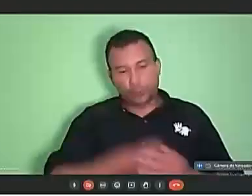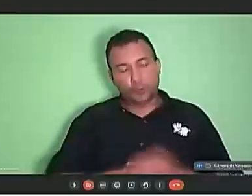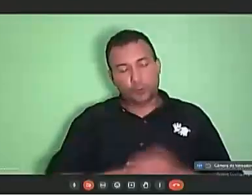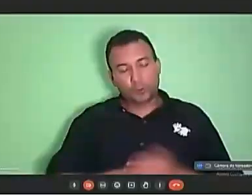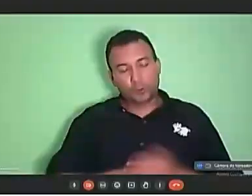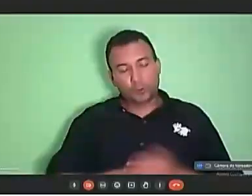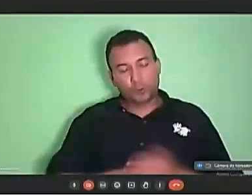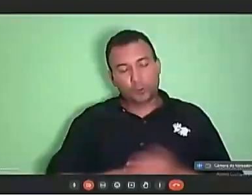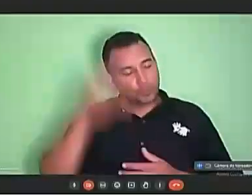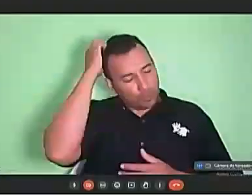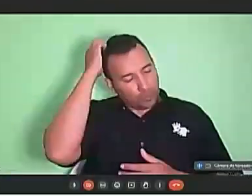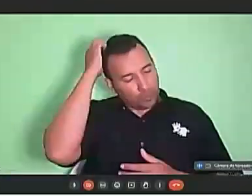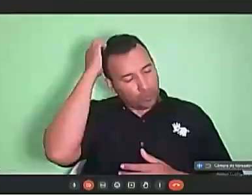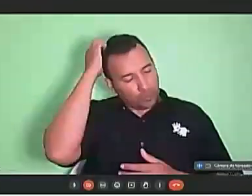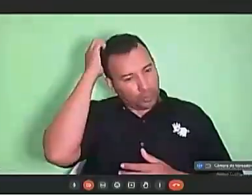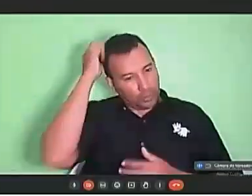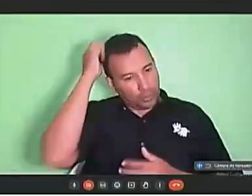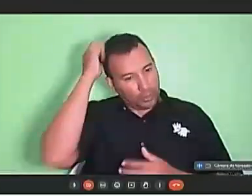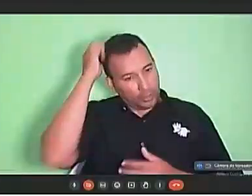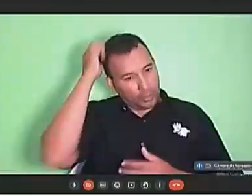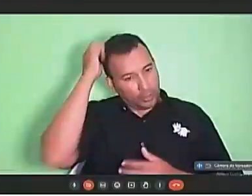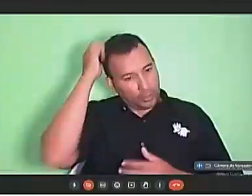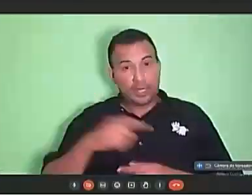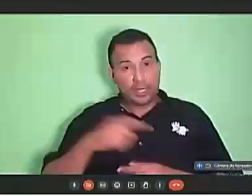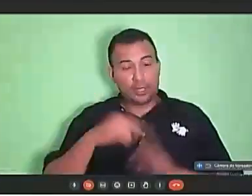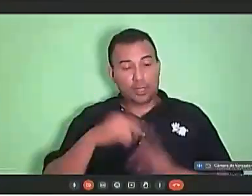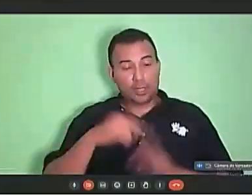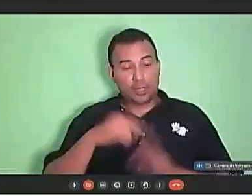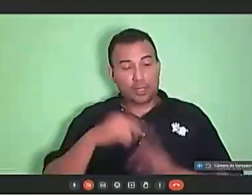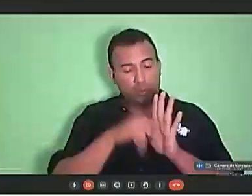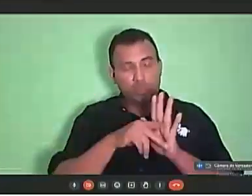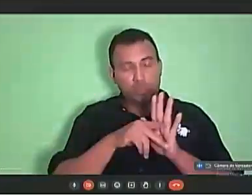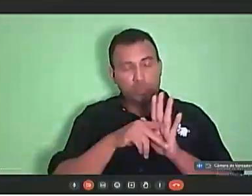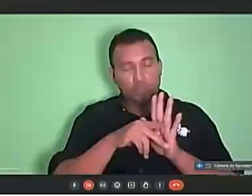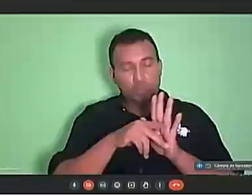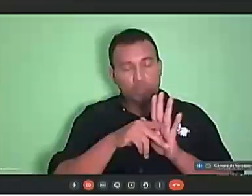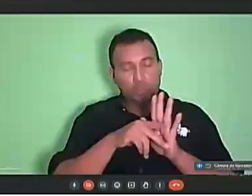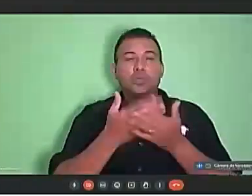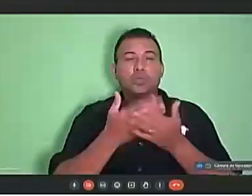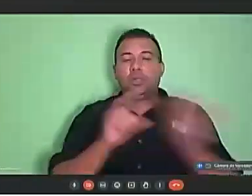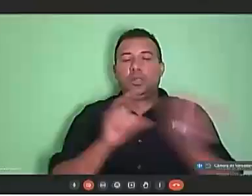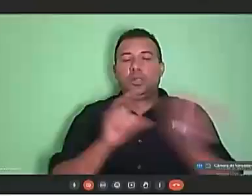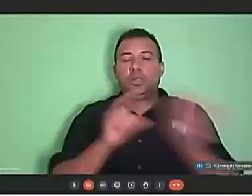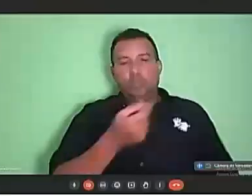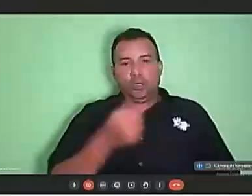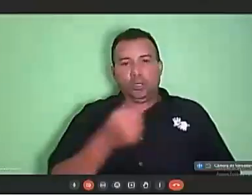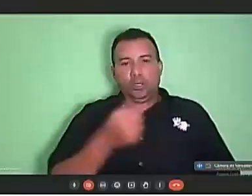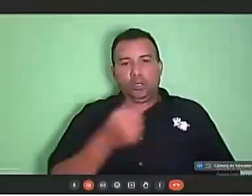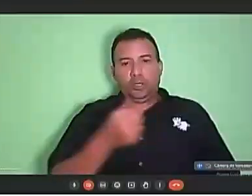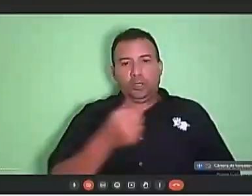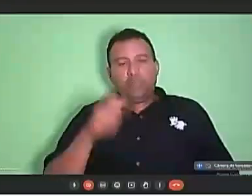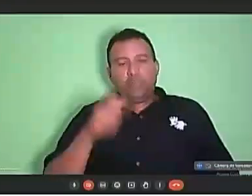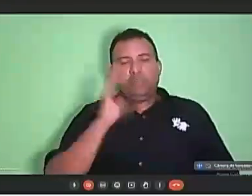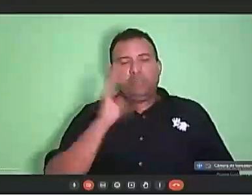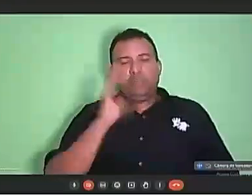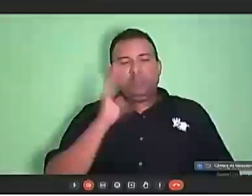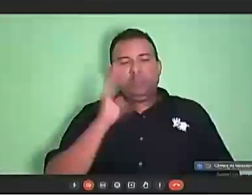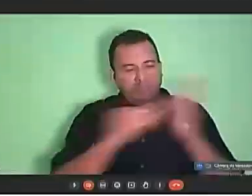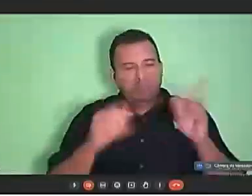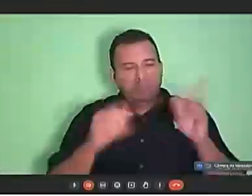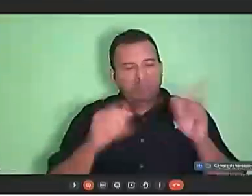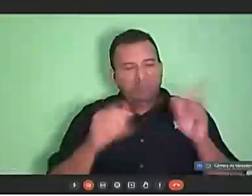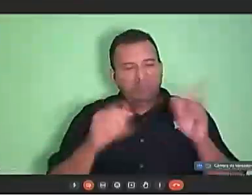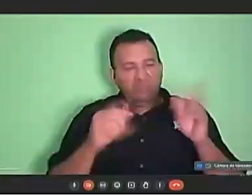de um projeto, de um estudo anterior de 2001, nós já tínhamos esse modelo aqui ajustado para o Rio Iguaçu. Já vou falar o que é o